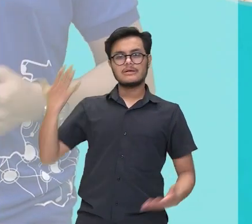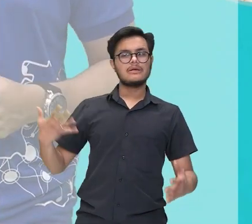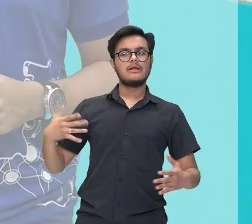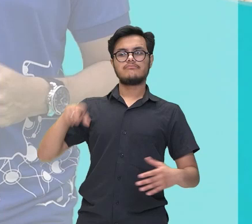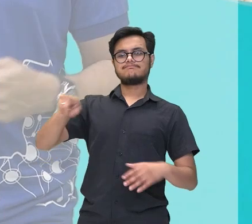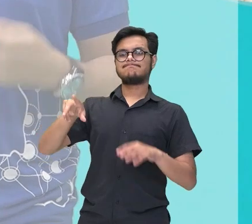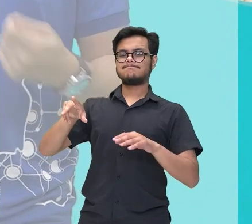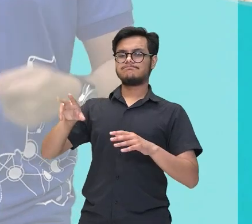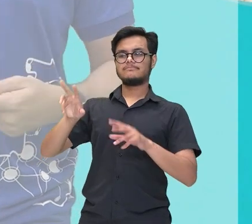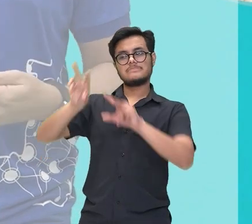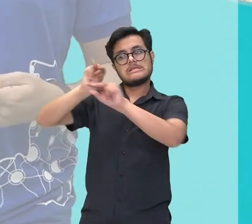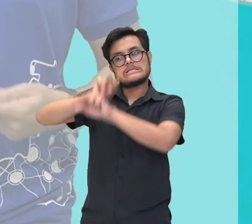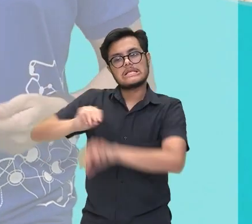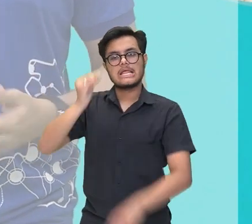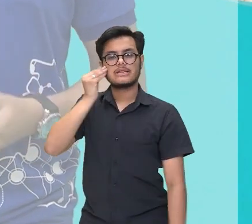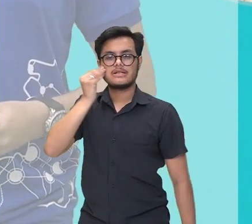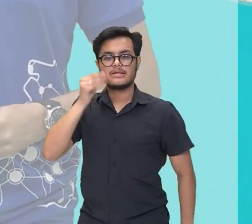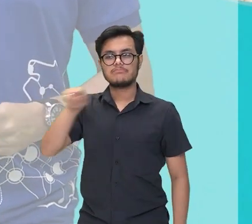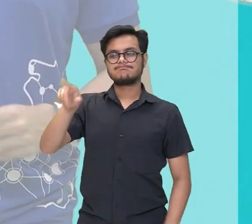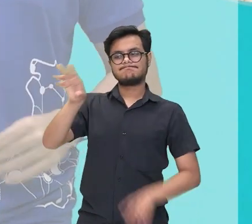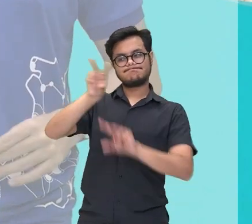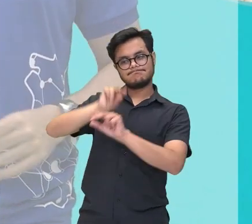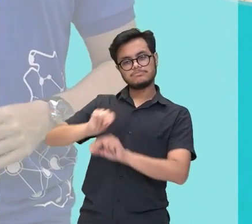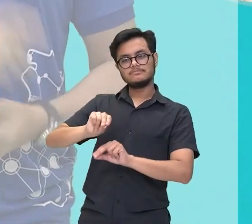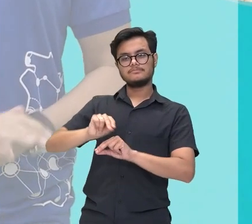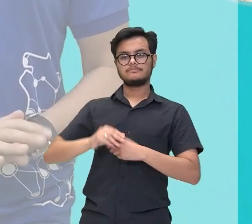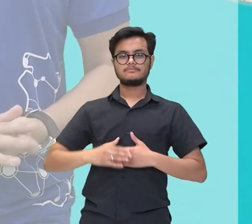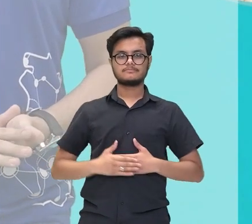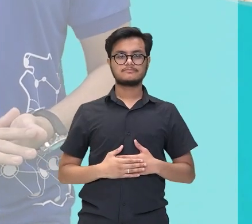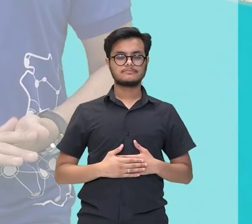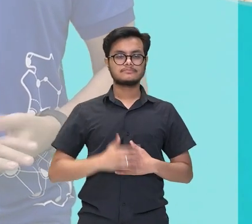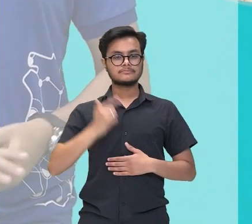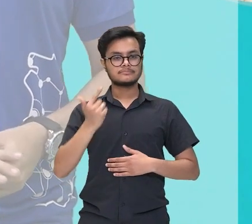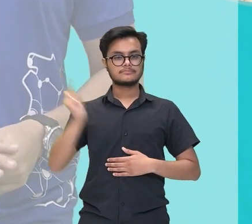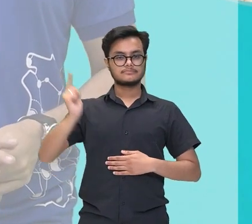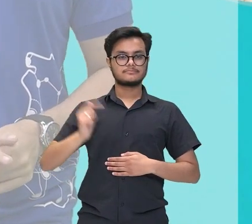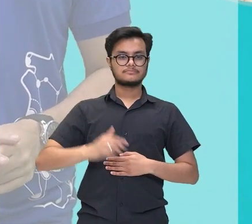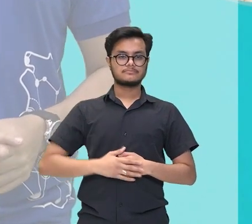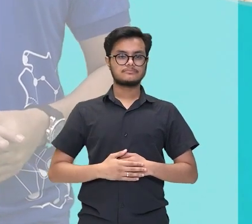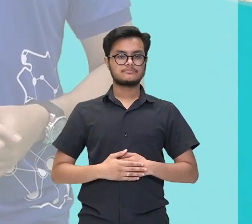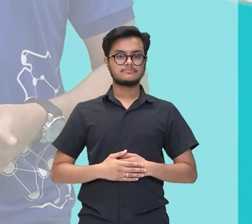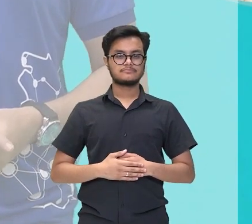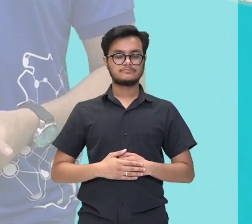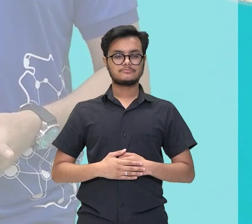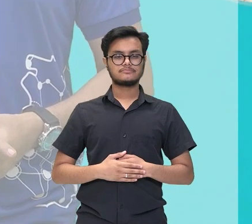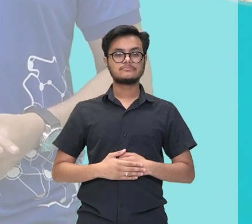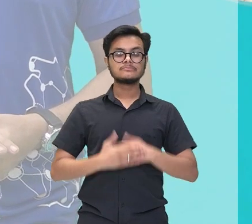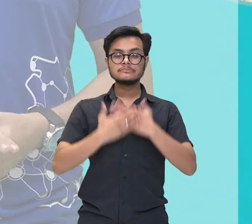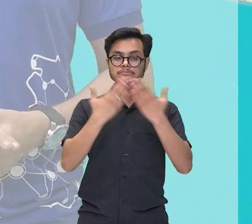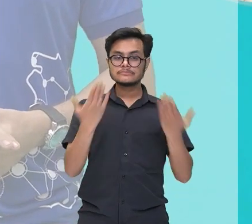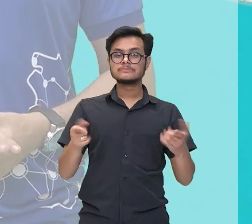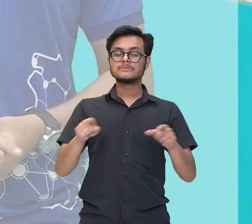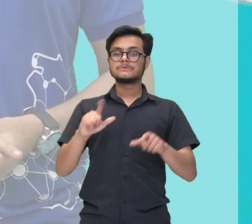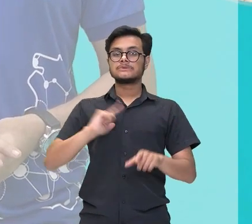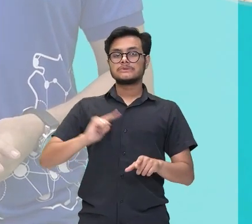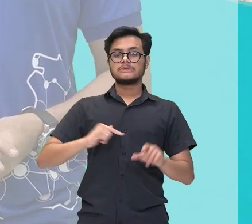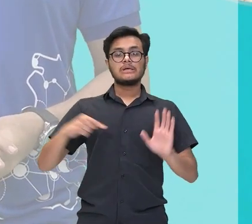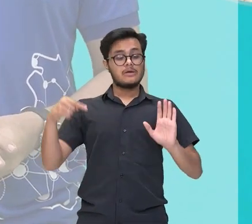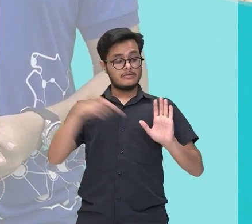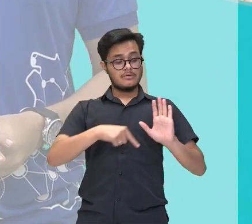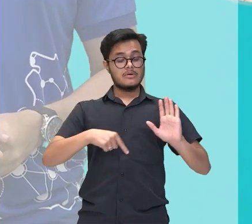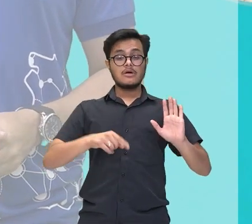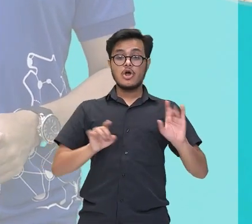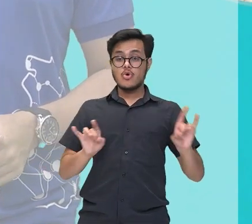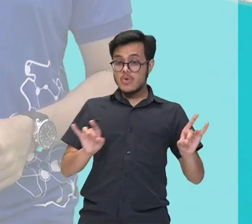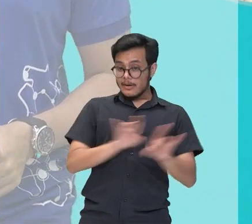seu argumento, né, para aquela pessoa que você está escrevendo. Outra forma, exigir um posicionamento no